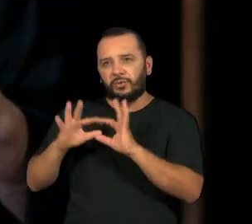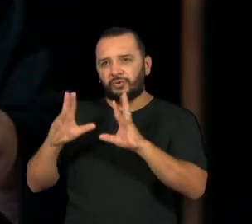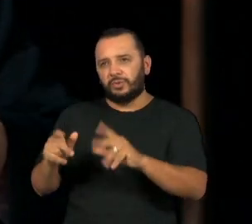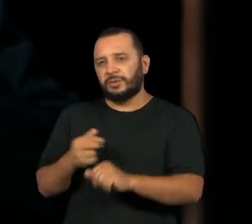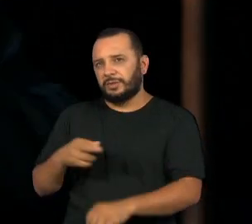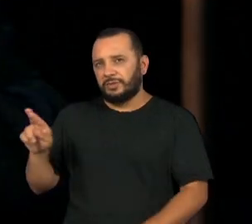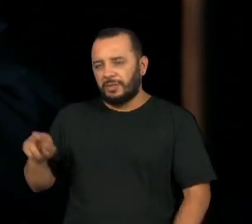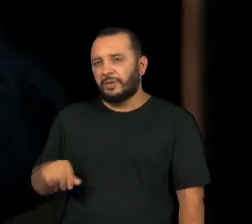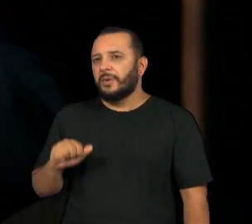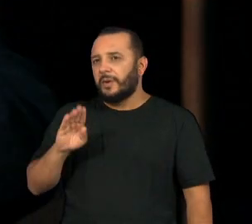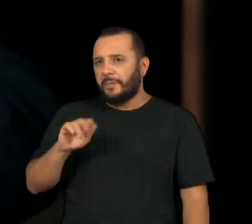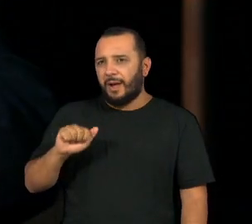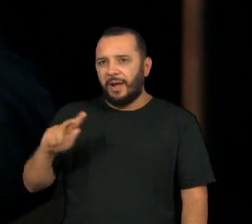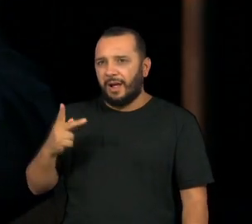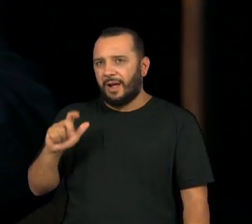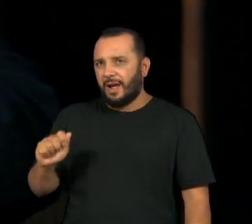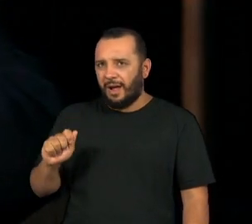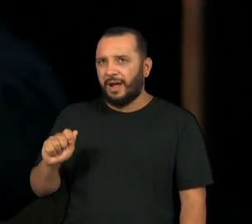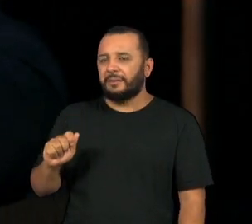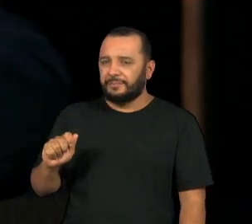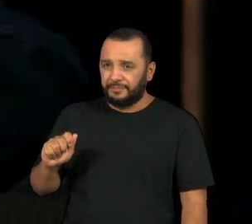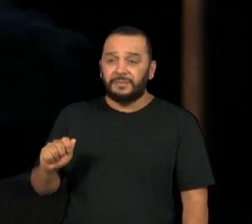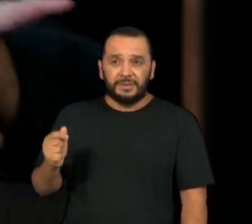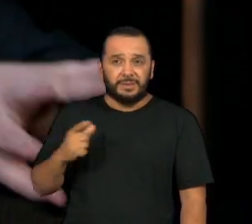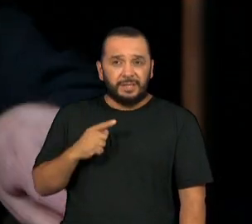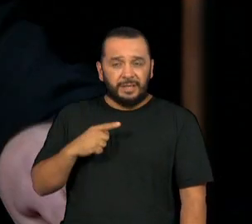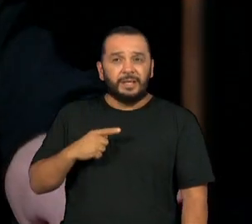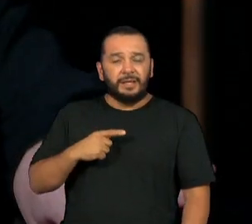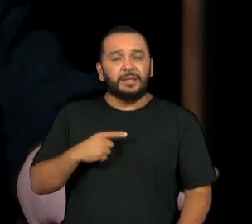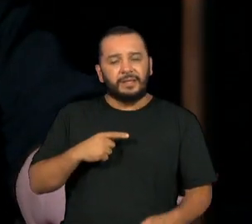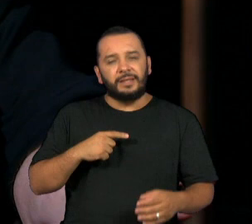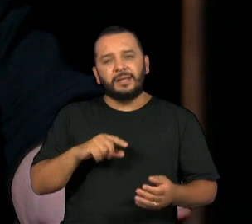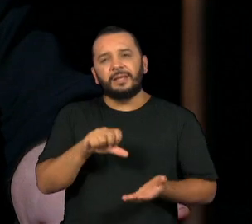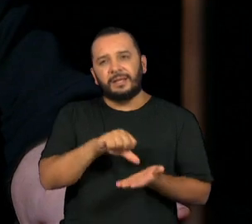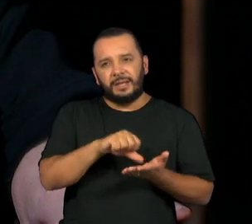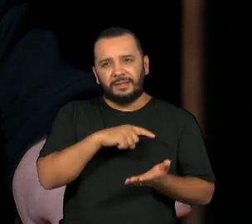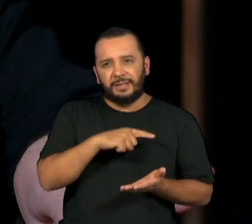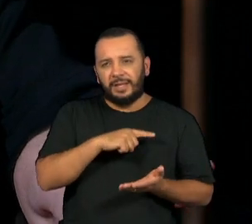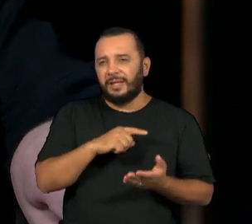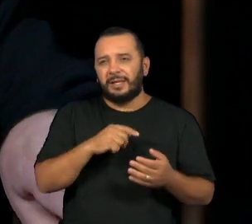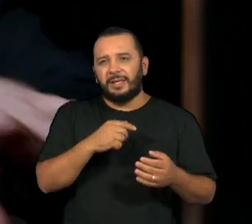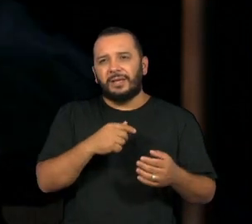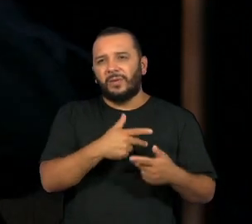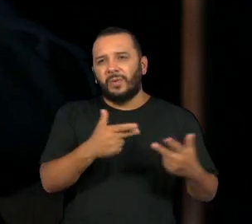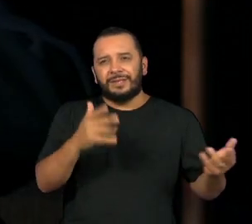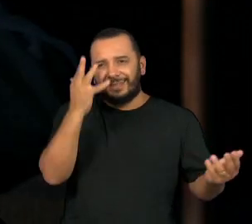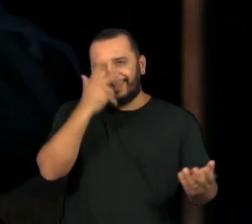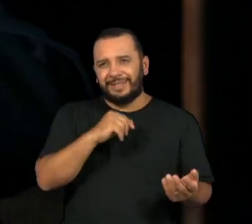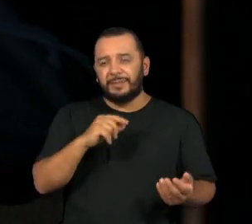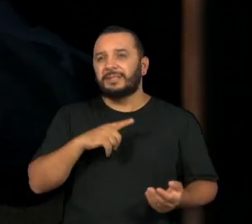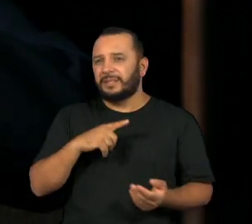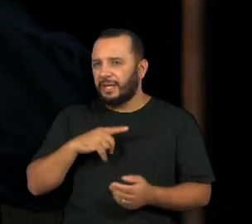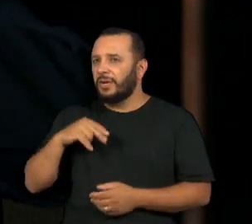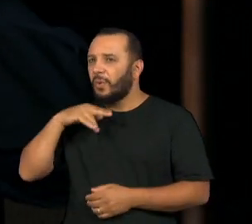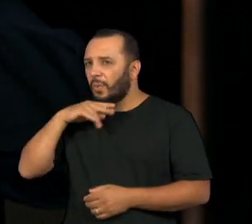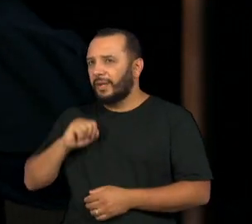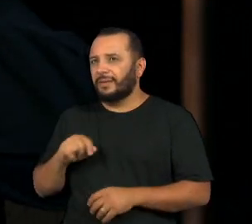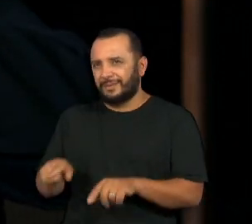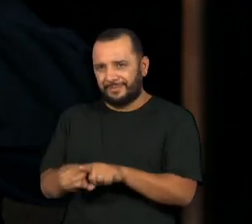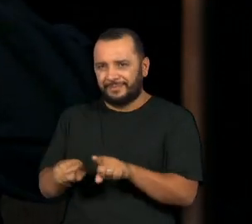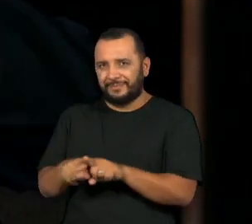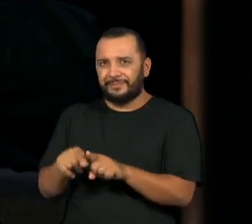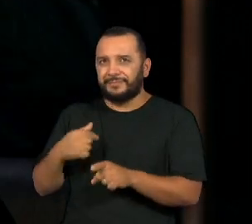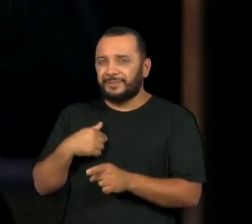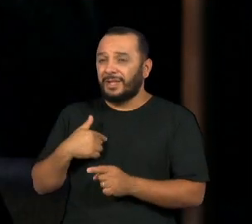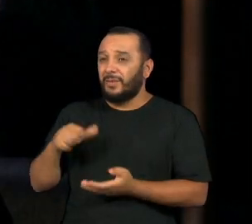Os iranianos, as coisas ruins dos iranianos que tem umas coisas muito lindas. Os iranianos falam que, eu